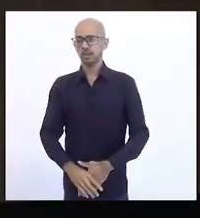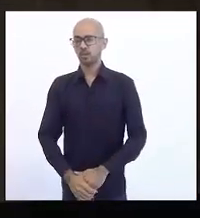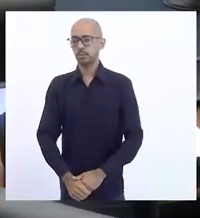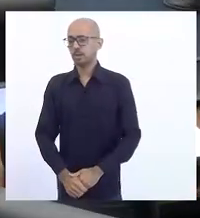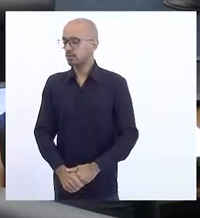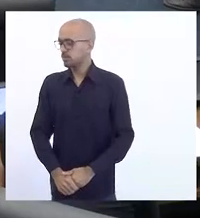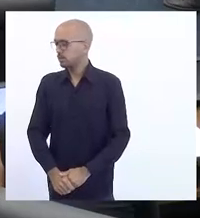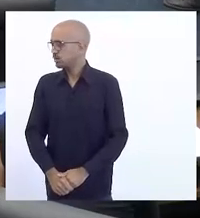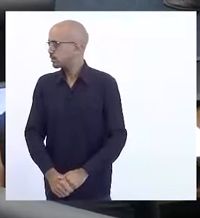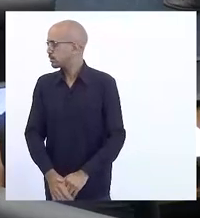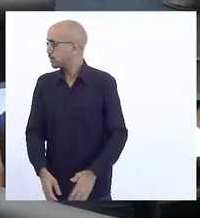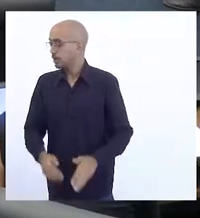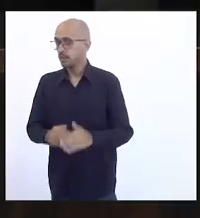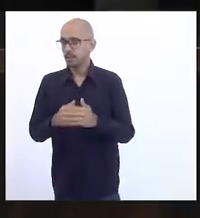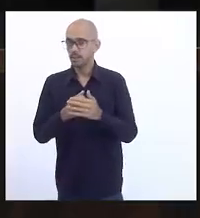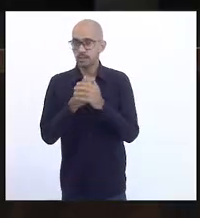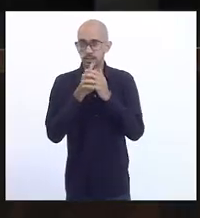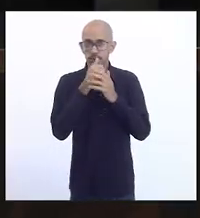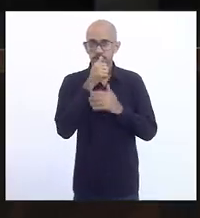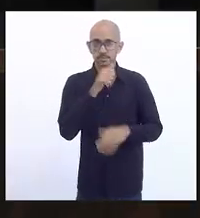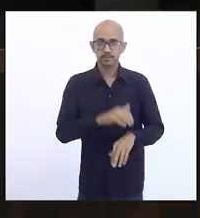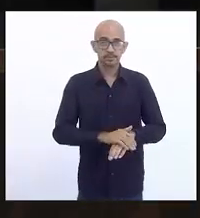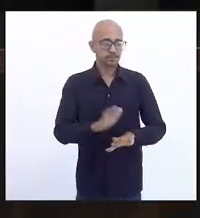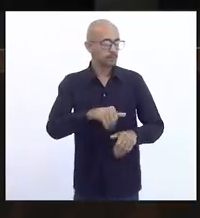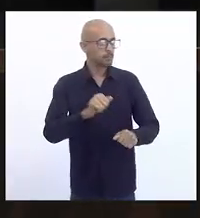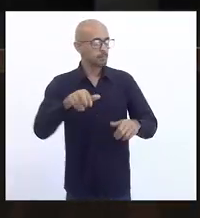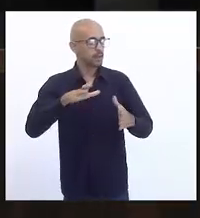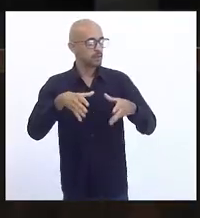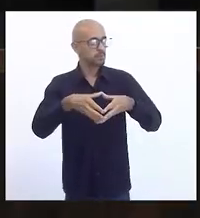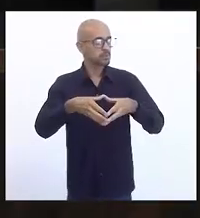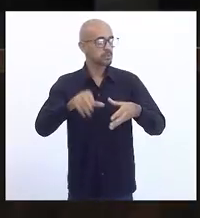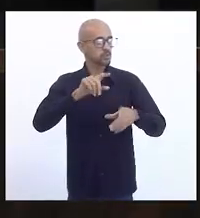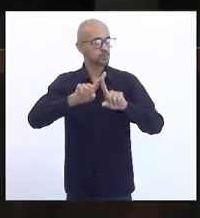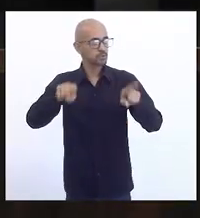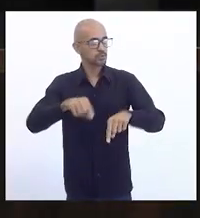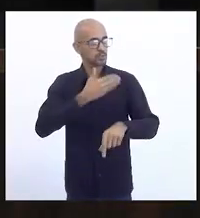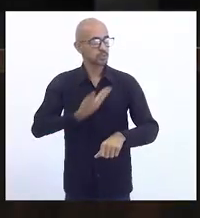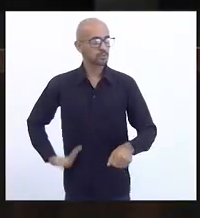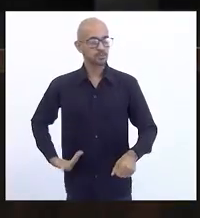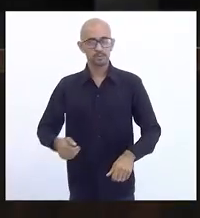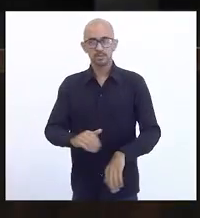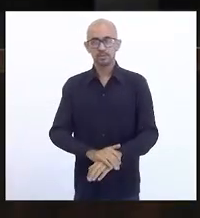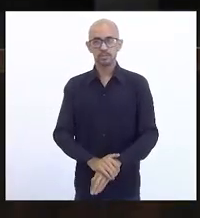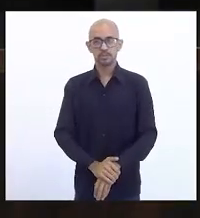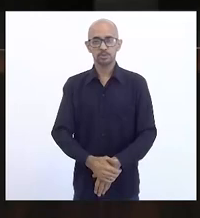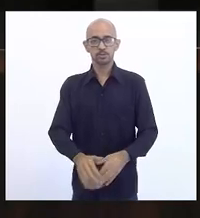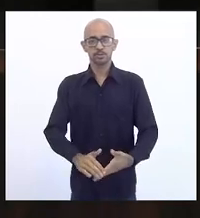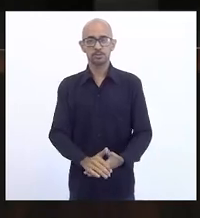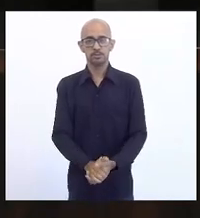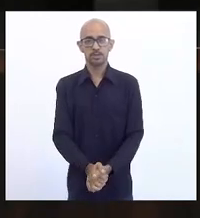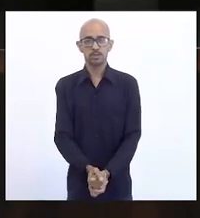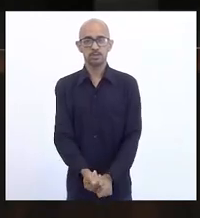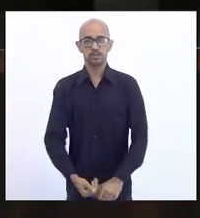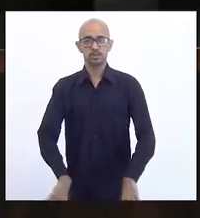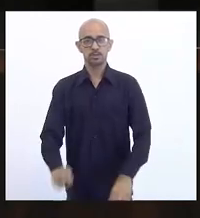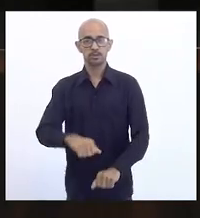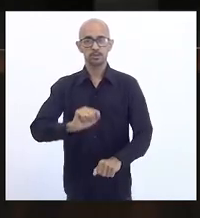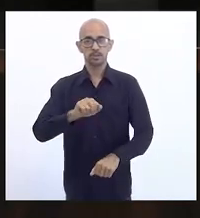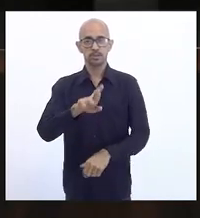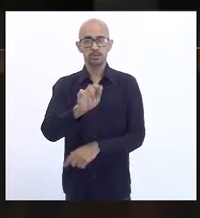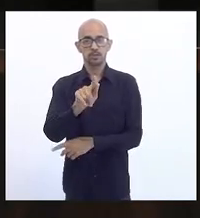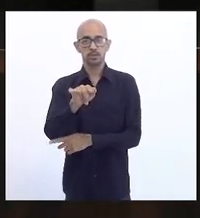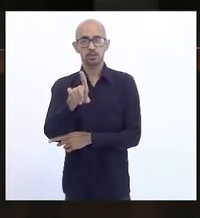fazer. Pela Comissão de Servidores Públicos, deputado Rodrigo Amorim. Deputado Rodrigo